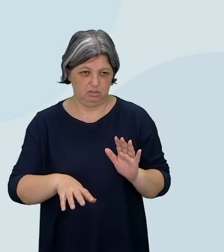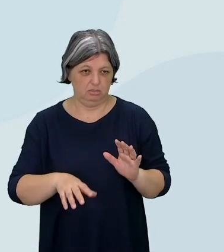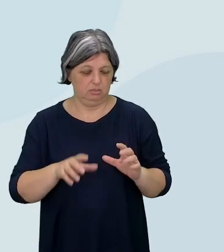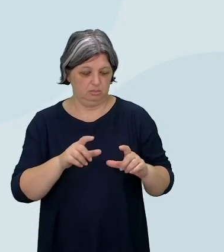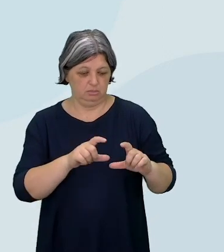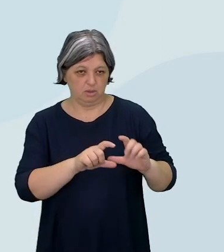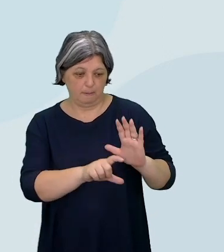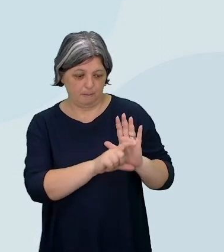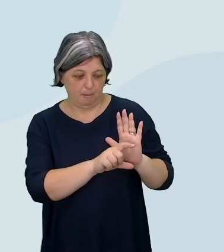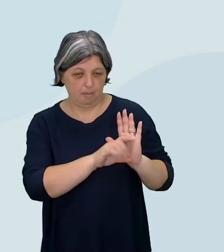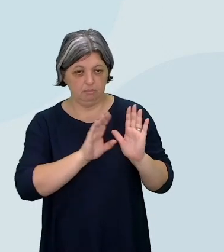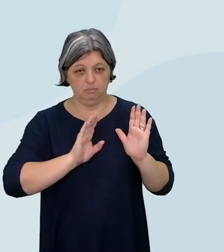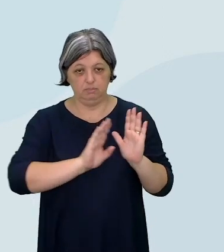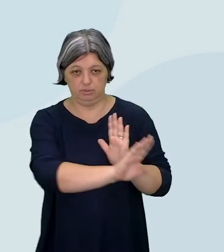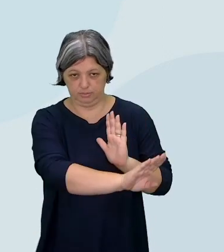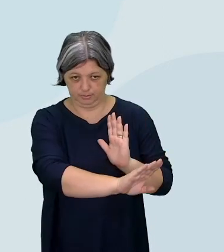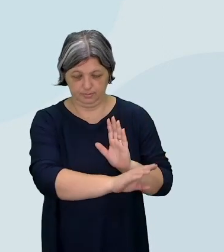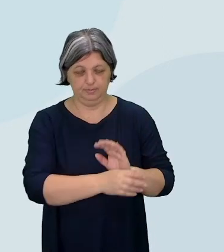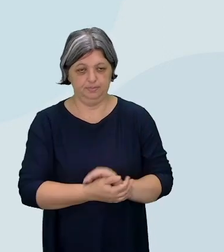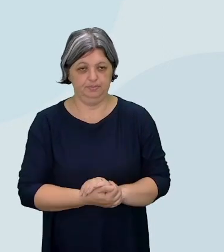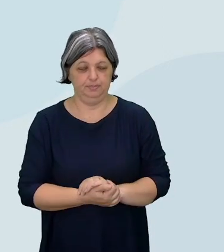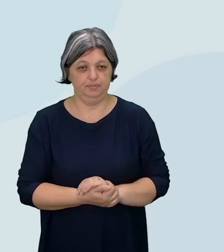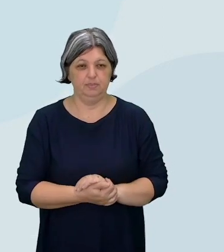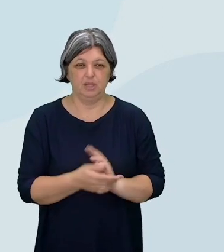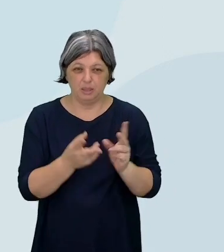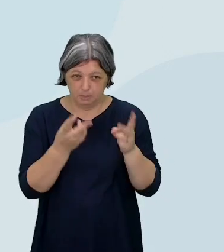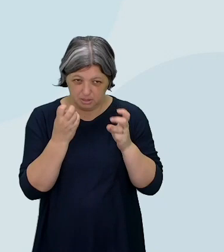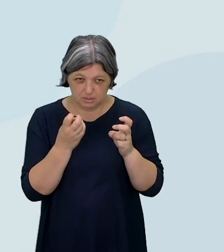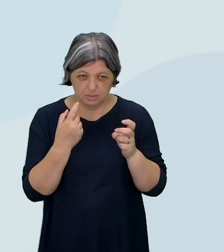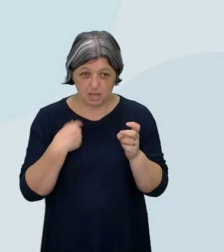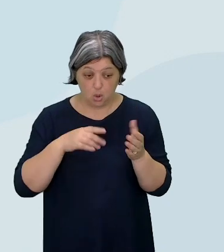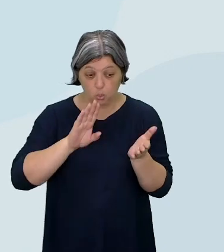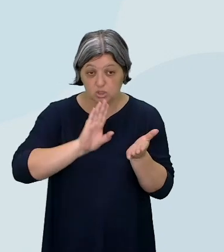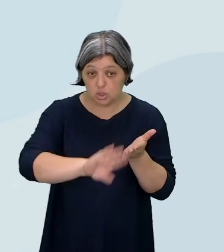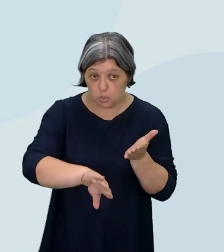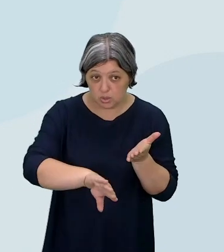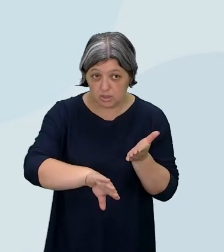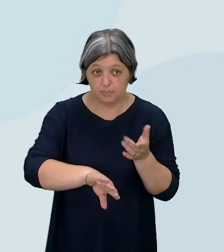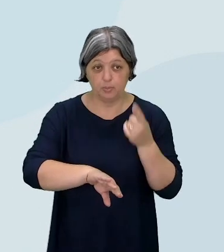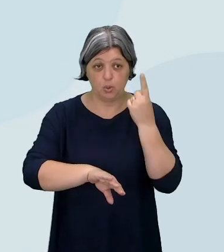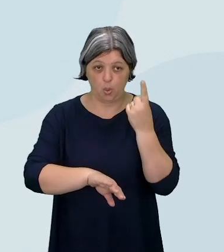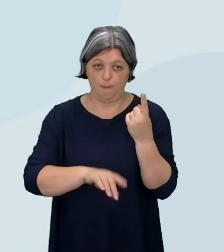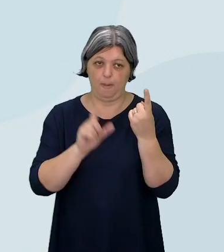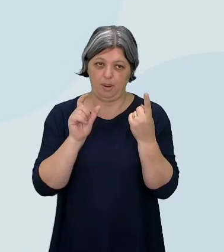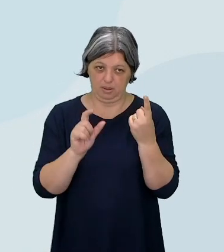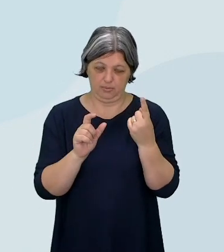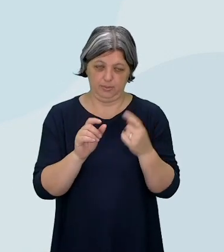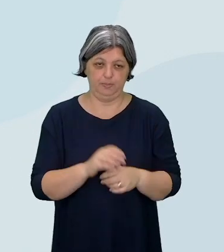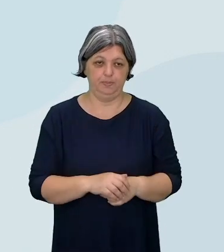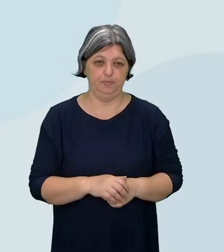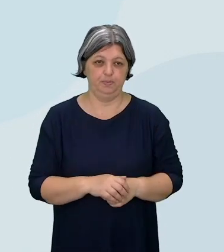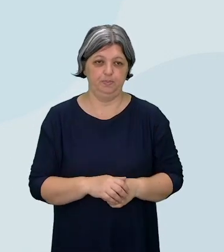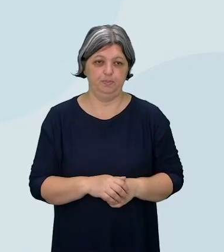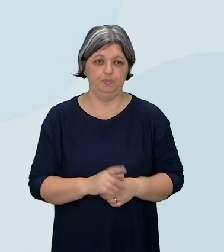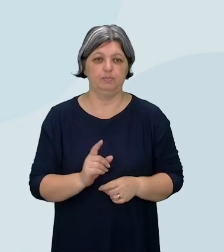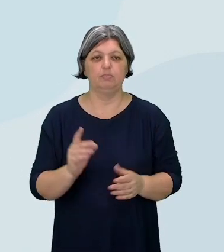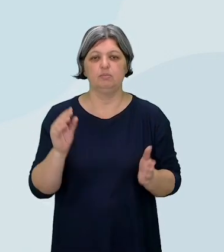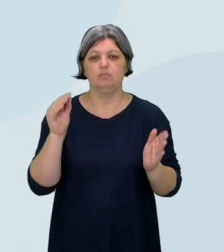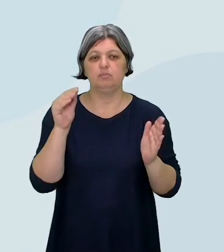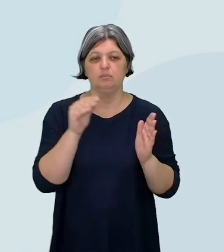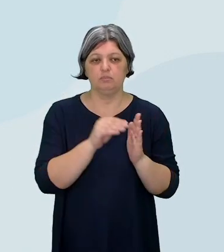Então, de uma notícia, se vocês perceberem, eu excluí uma palavra, cadê?